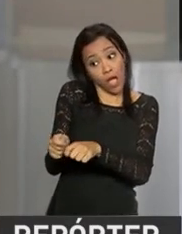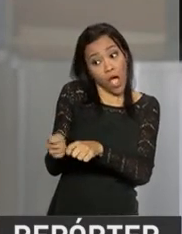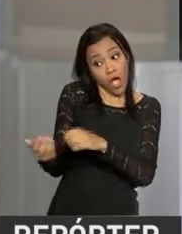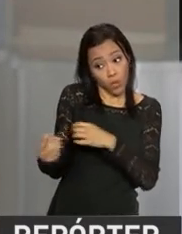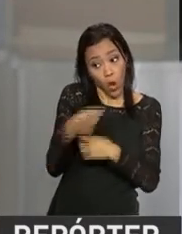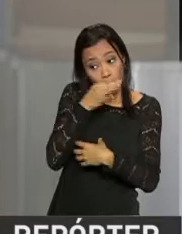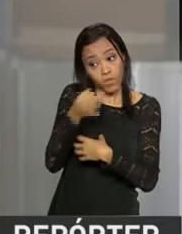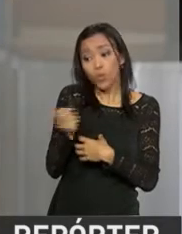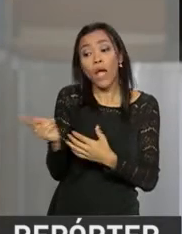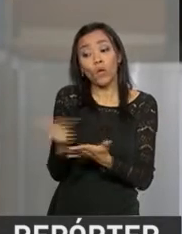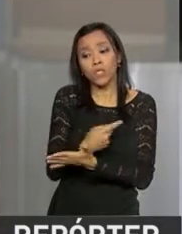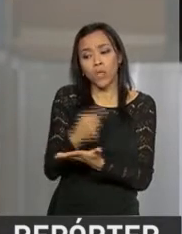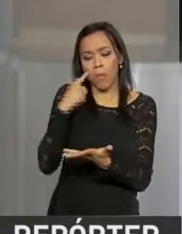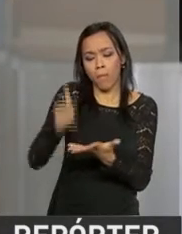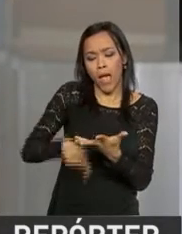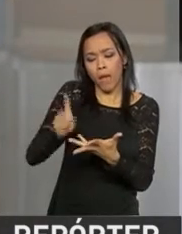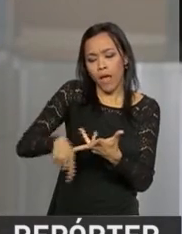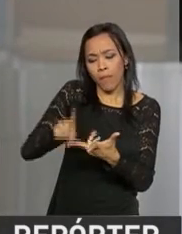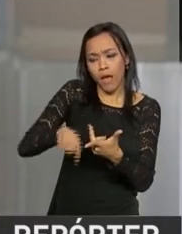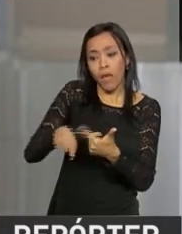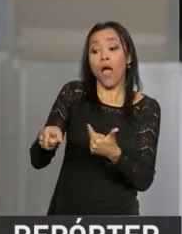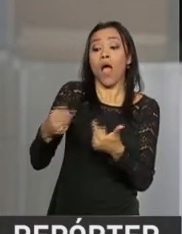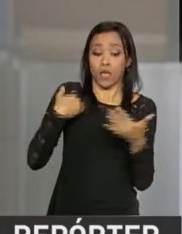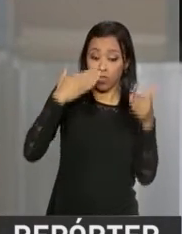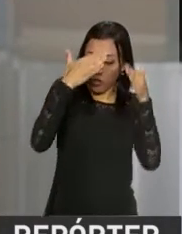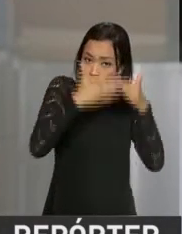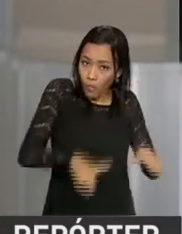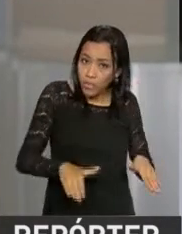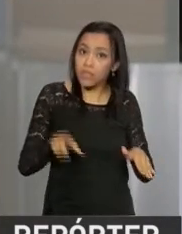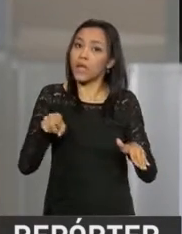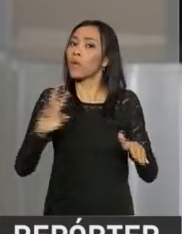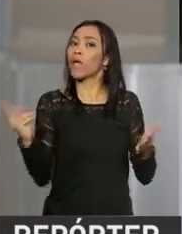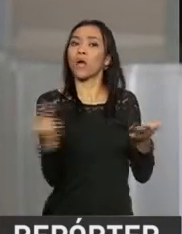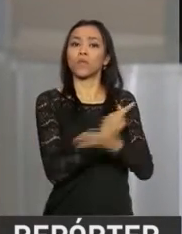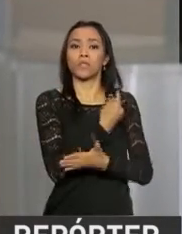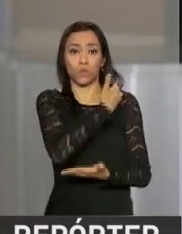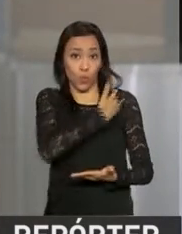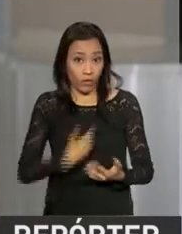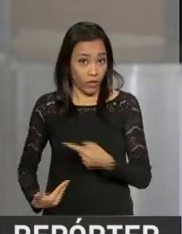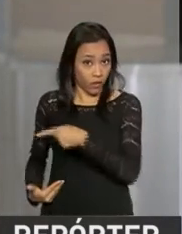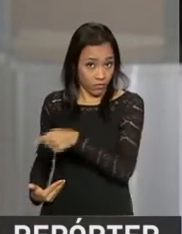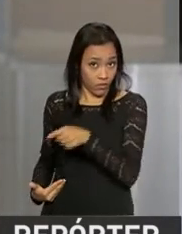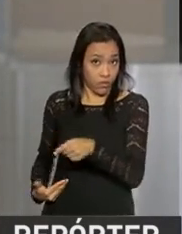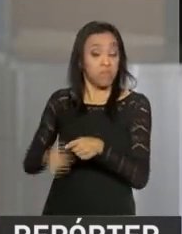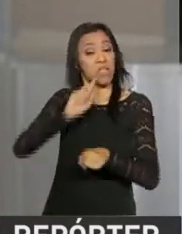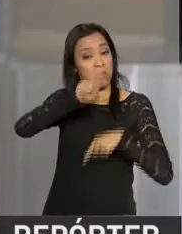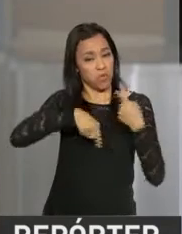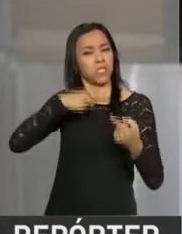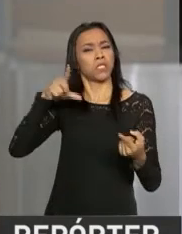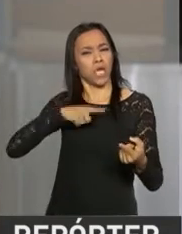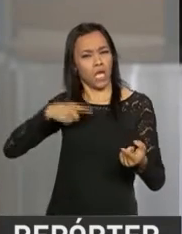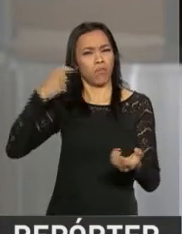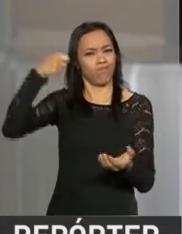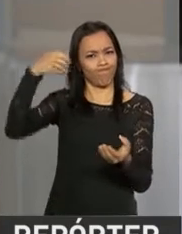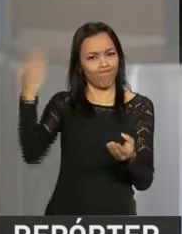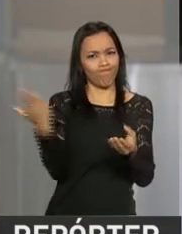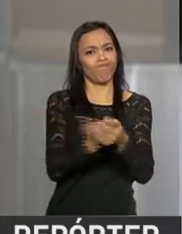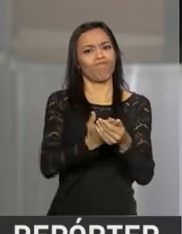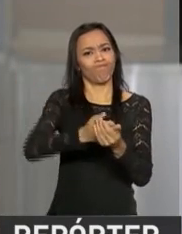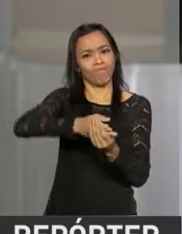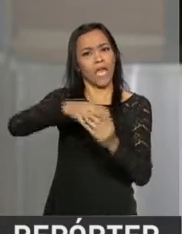investigações reparar os danos à financeiros ao setor público mas também tenham as sanções e as punições